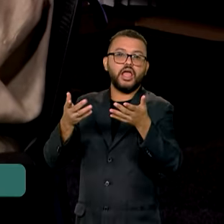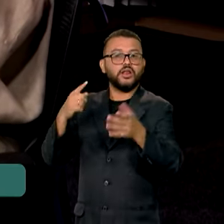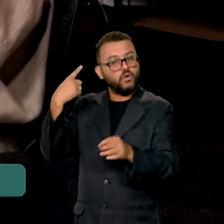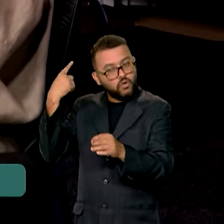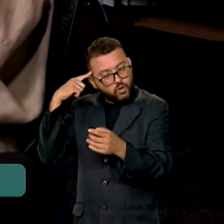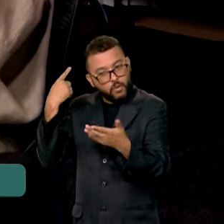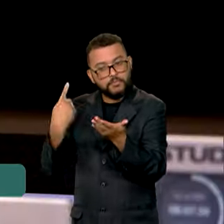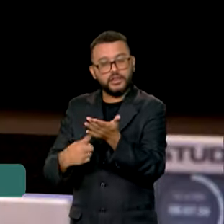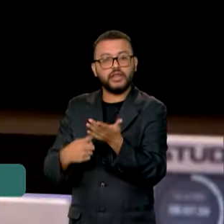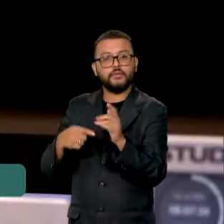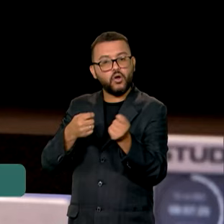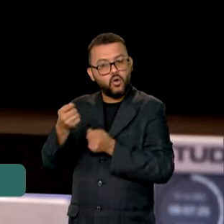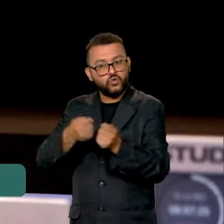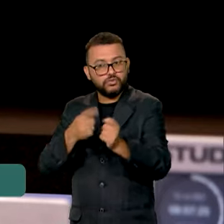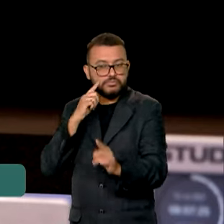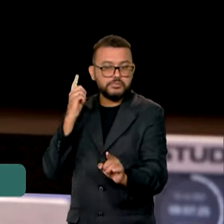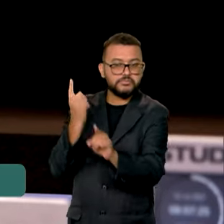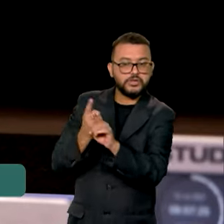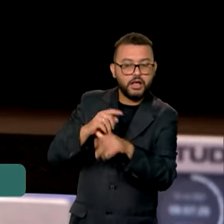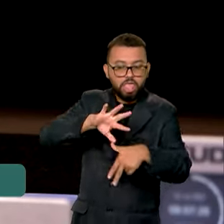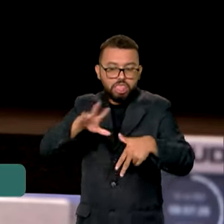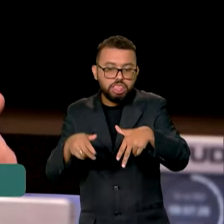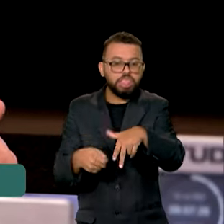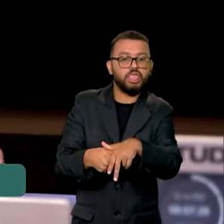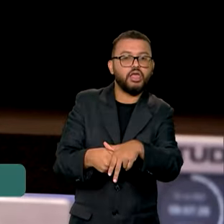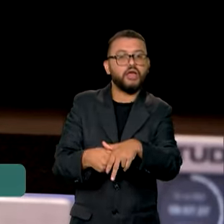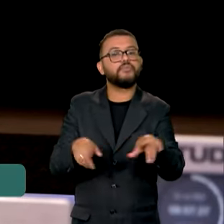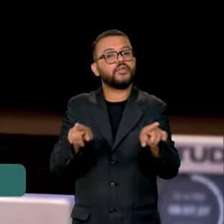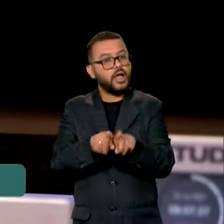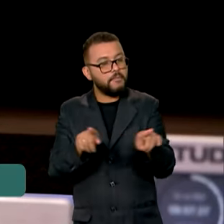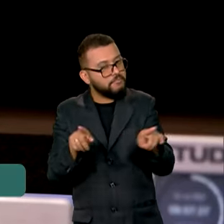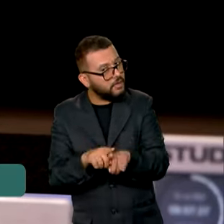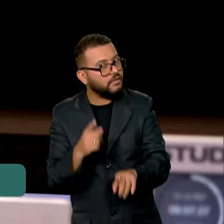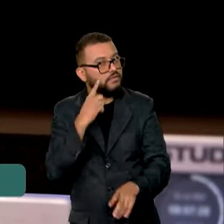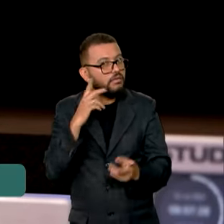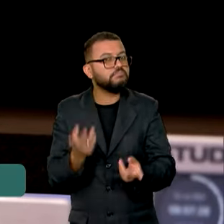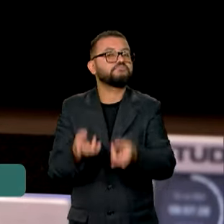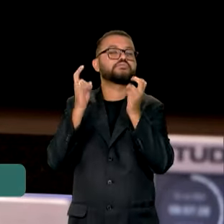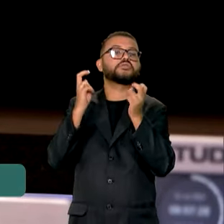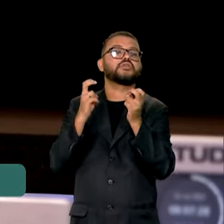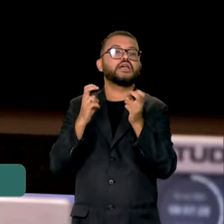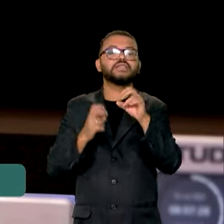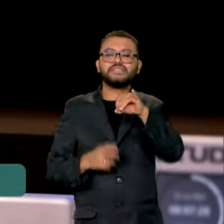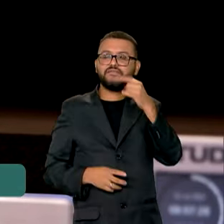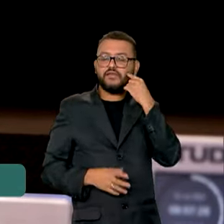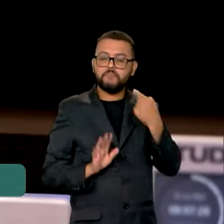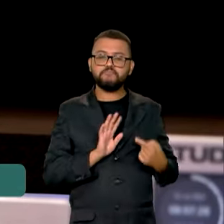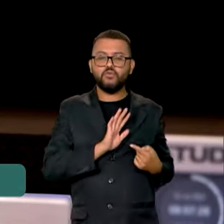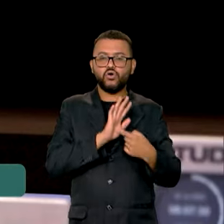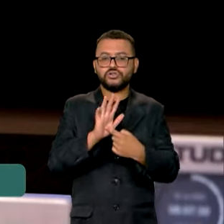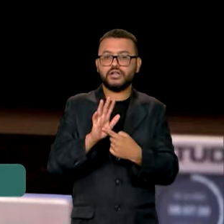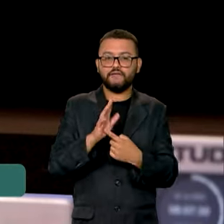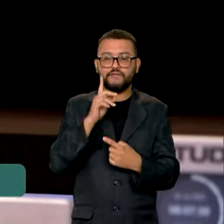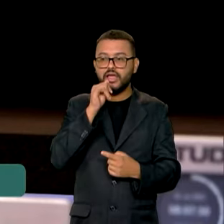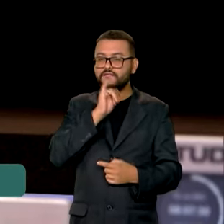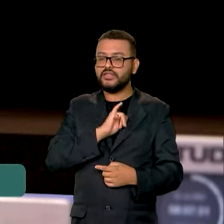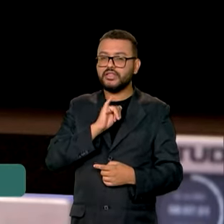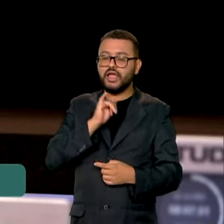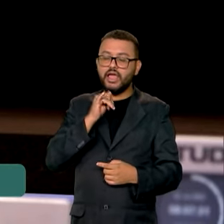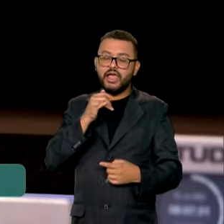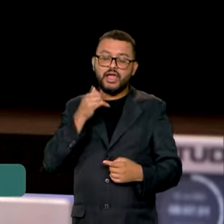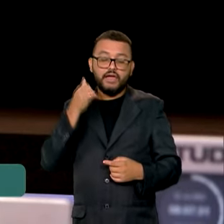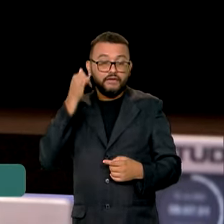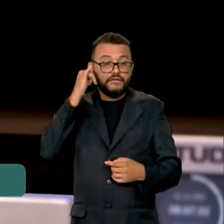de controle e detecção de ilícitos. E, por fim, a agenda especificamente de repressão à corrupção.